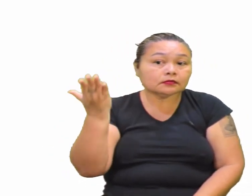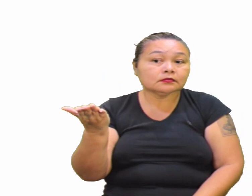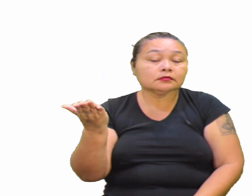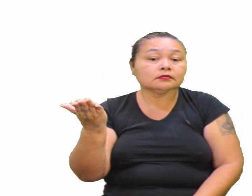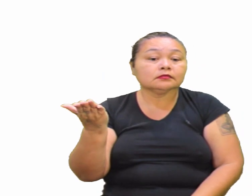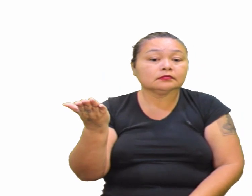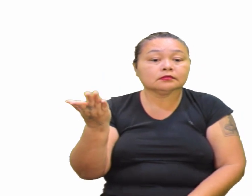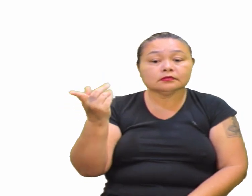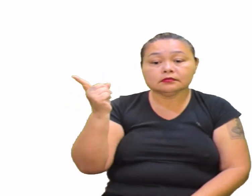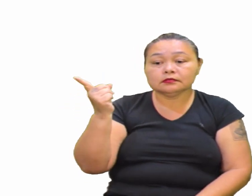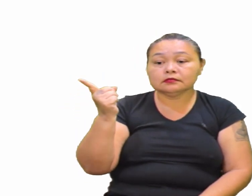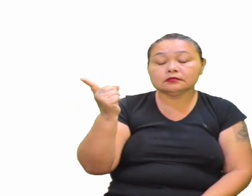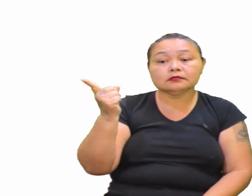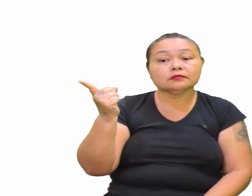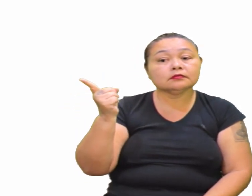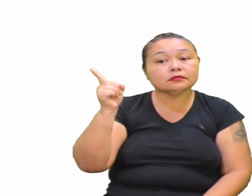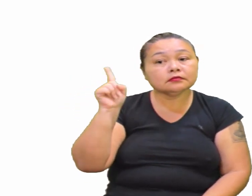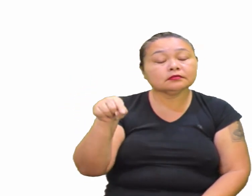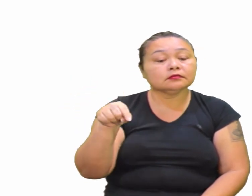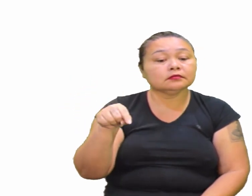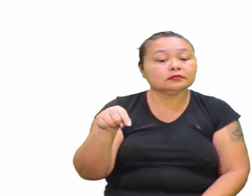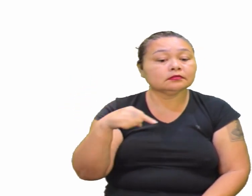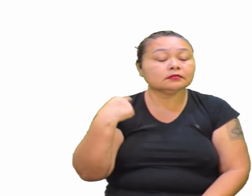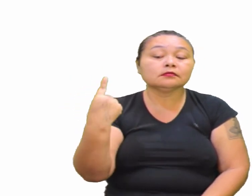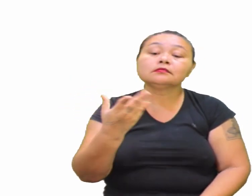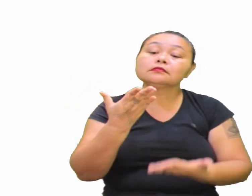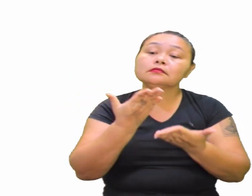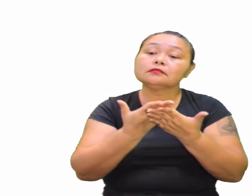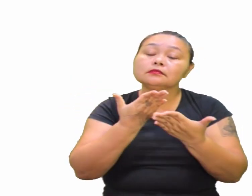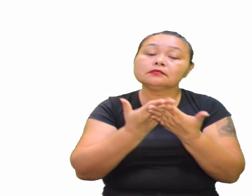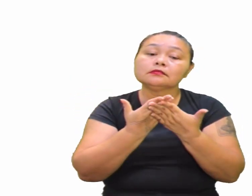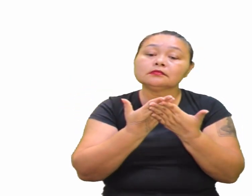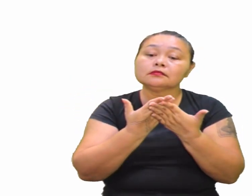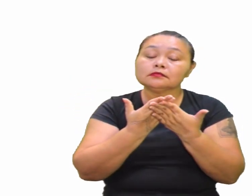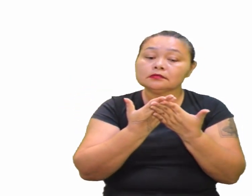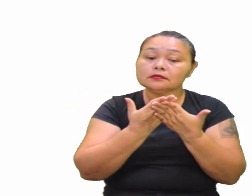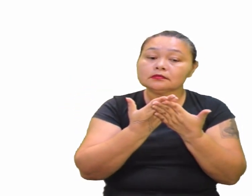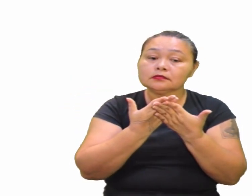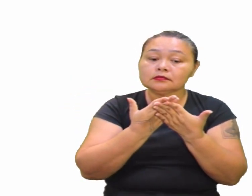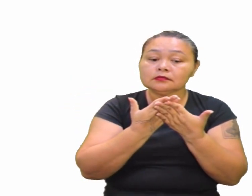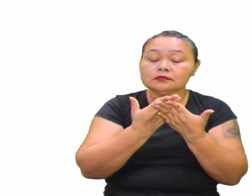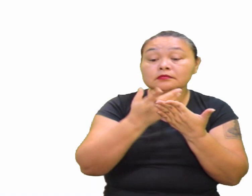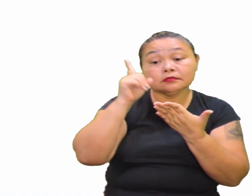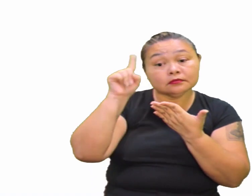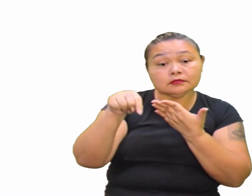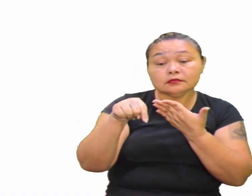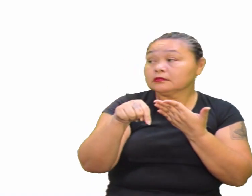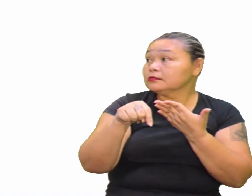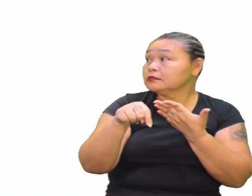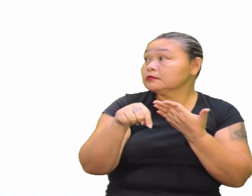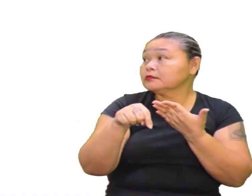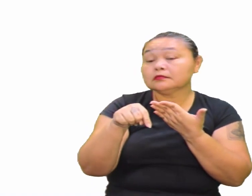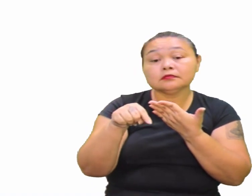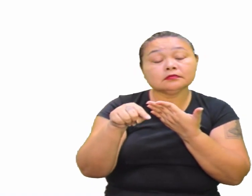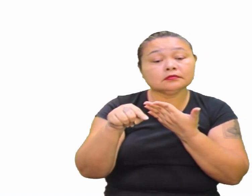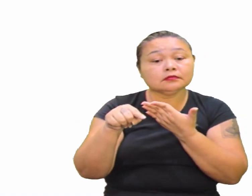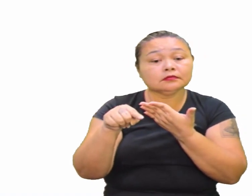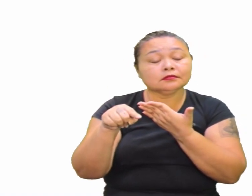aí, pessoal. Essa foi a nossa aula. Essa frase, pode deixar a gente